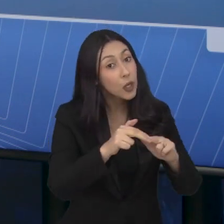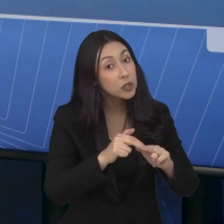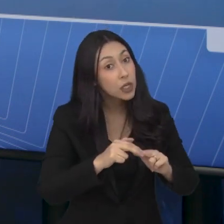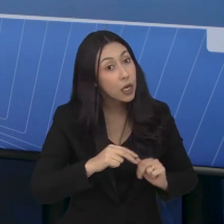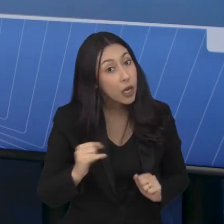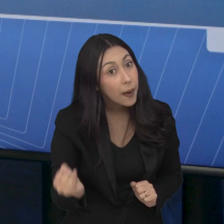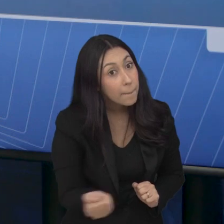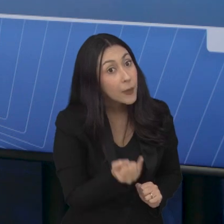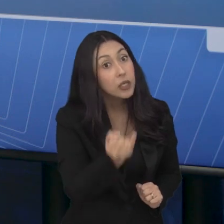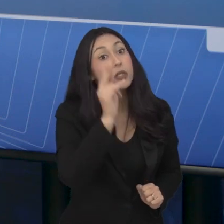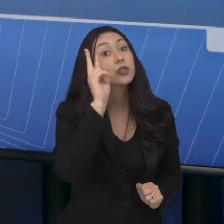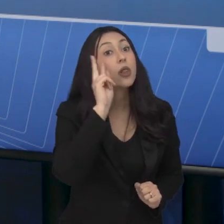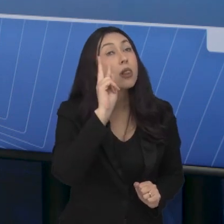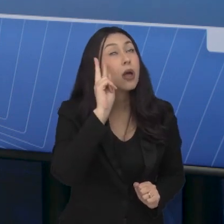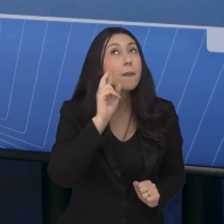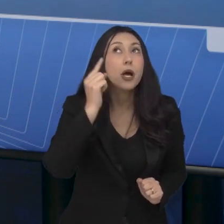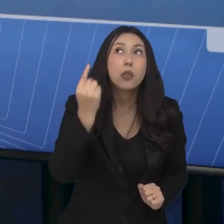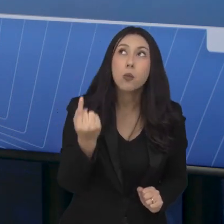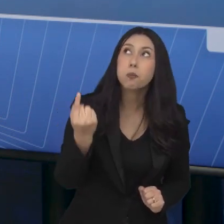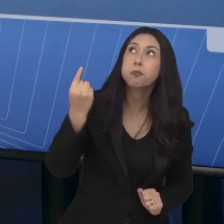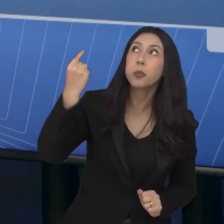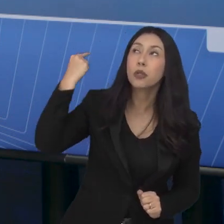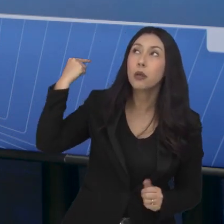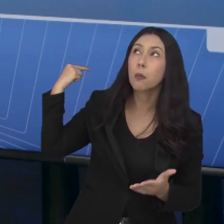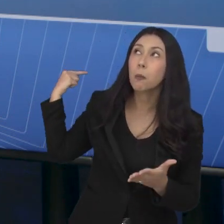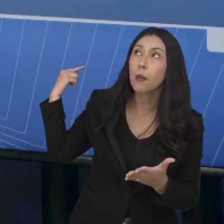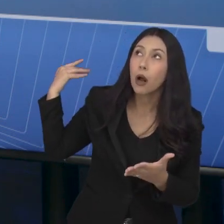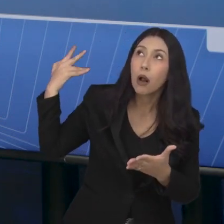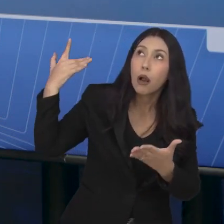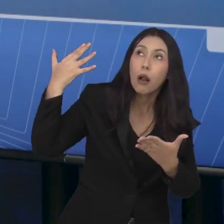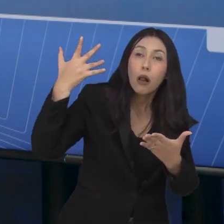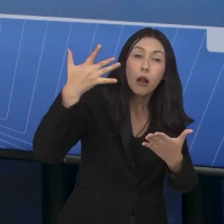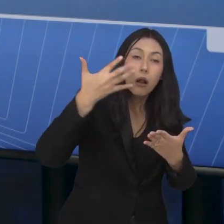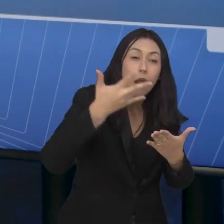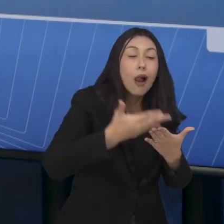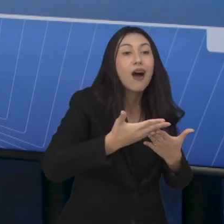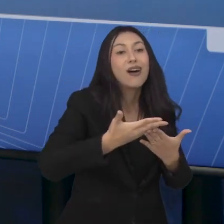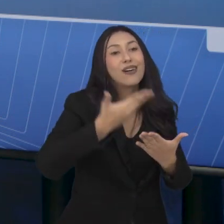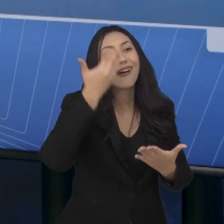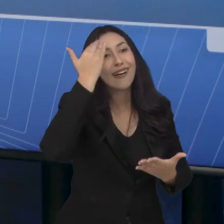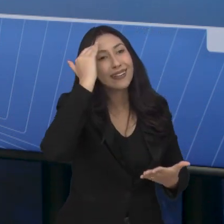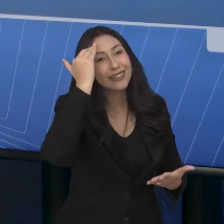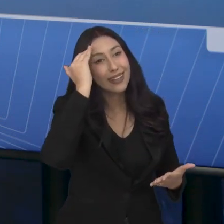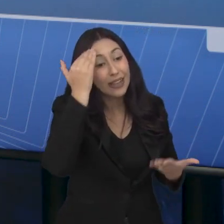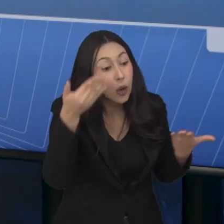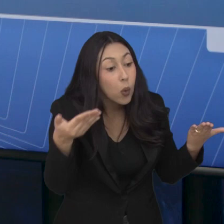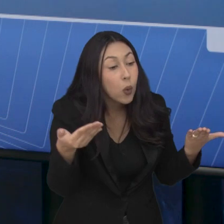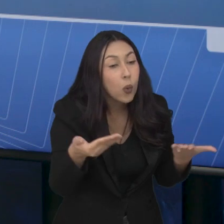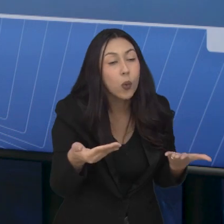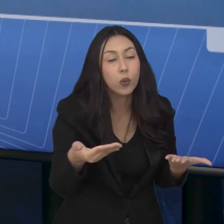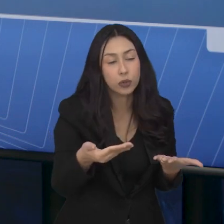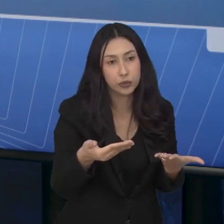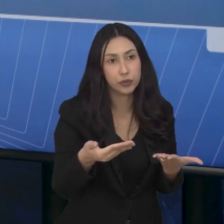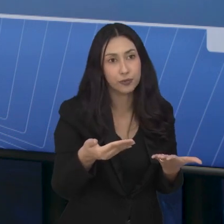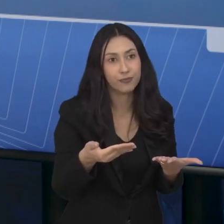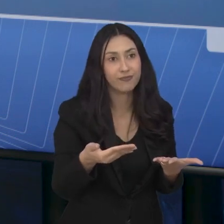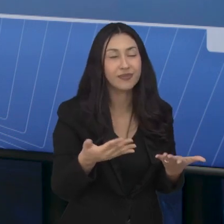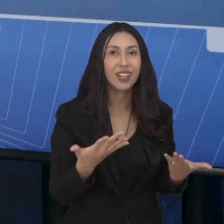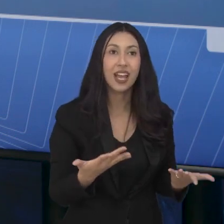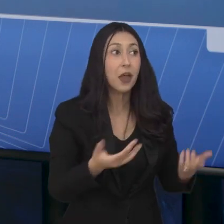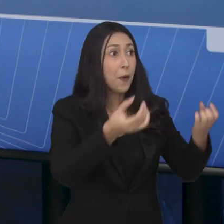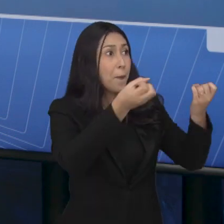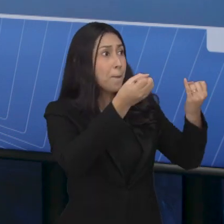importância revisitarmos o passado, fazer esse percurso histórico para entendermos onde nós estamos hoje. Embora